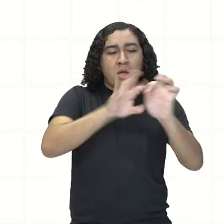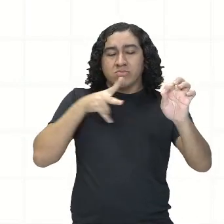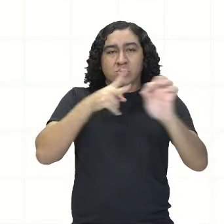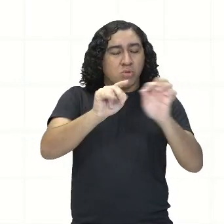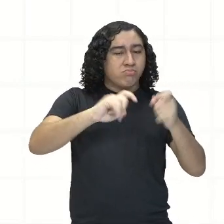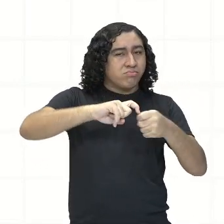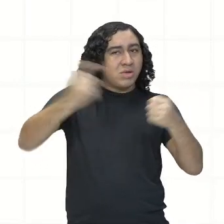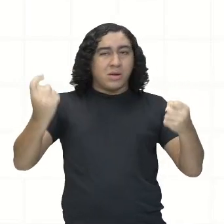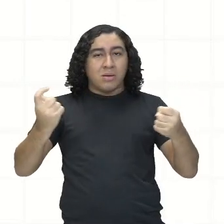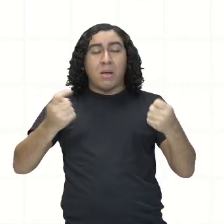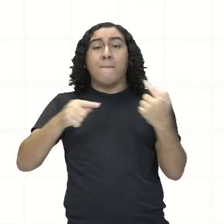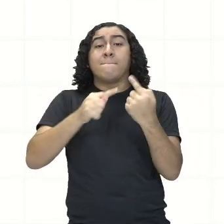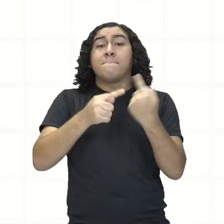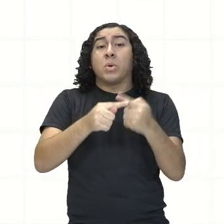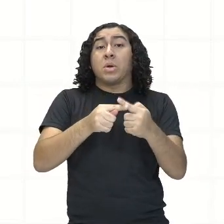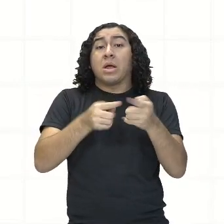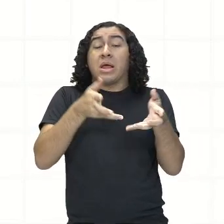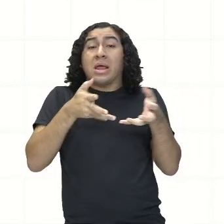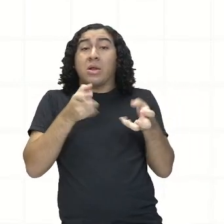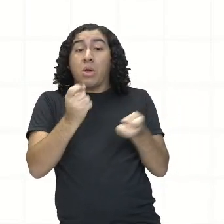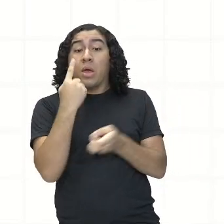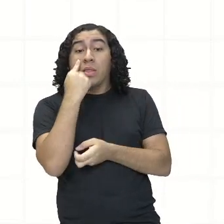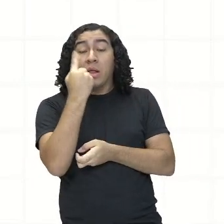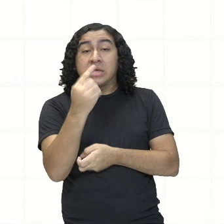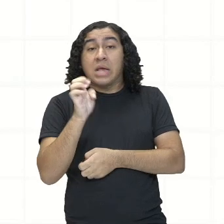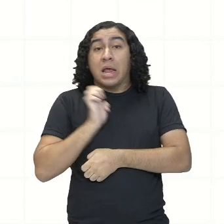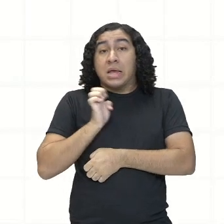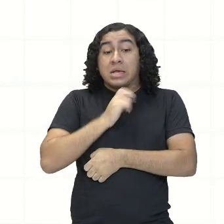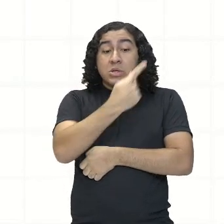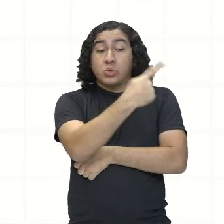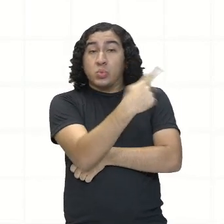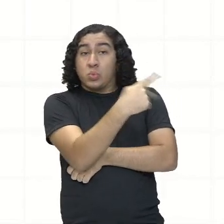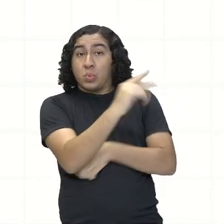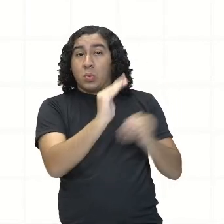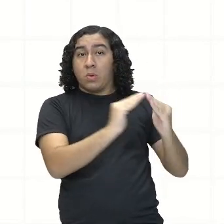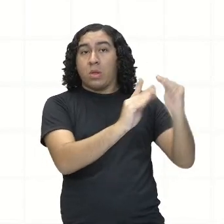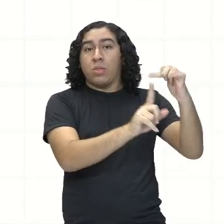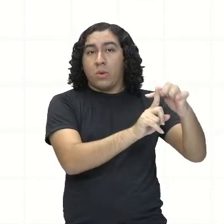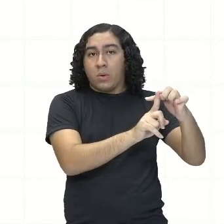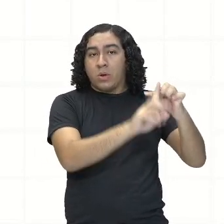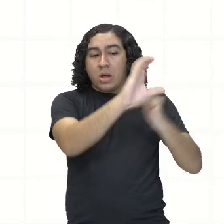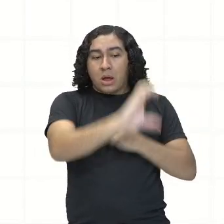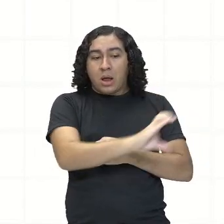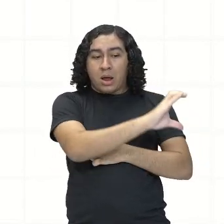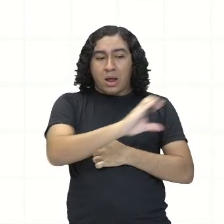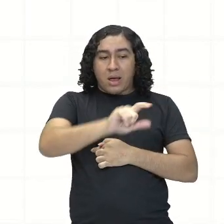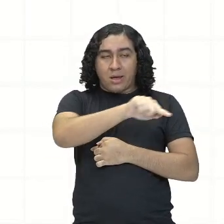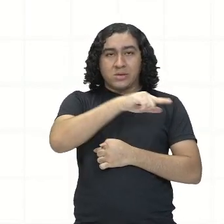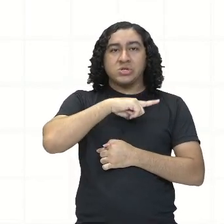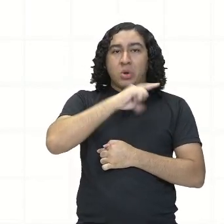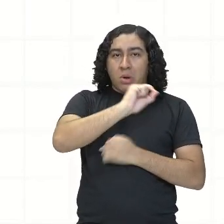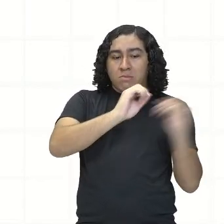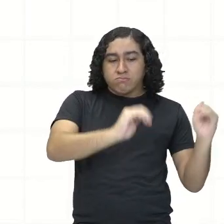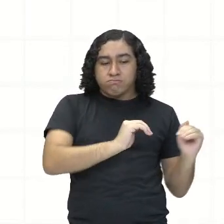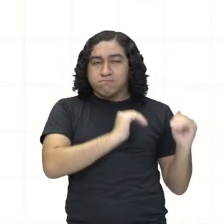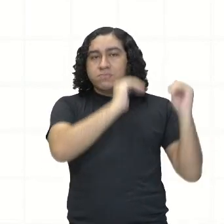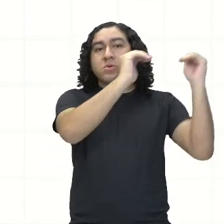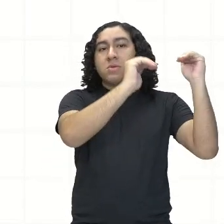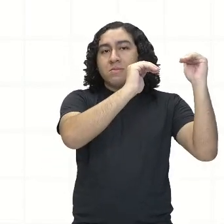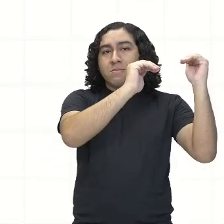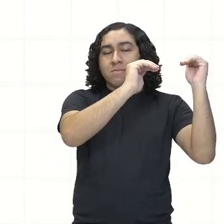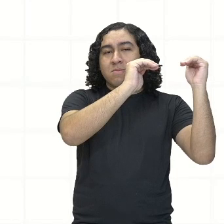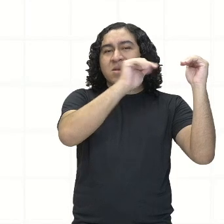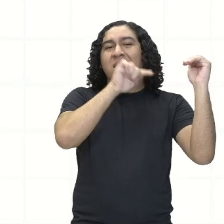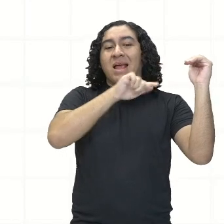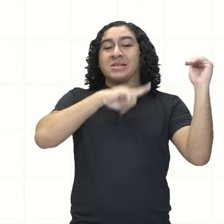Porque eles queriam os bens que a Igreja Católica possuía. A Igreja Católica era uma grande instituição. Então,